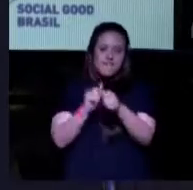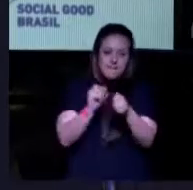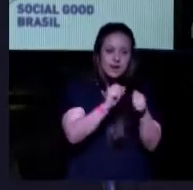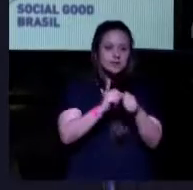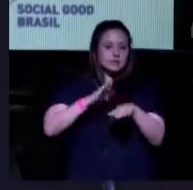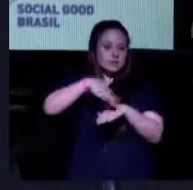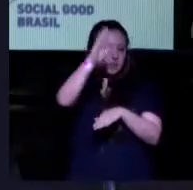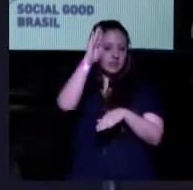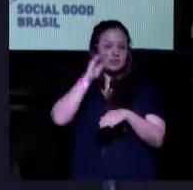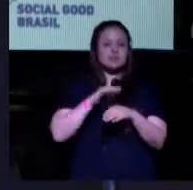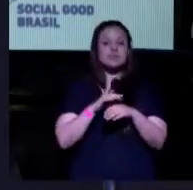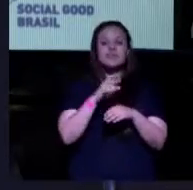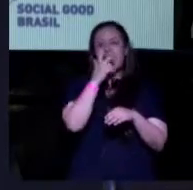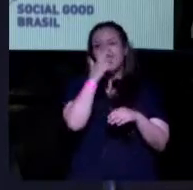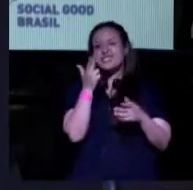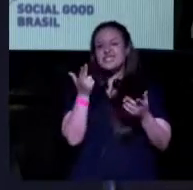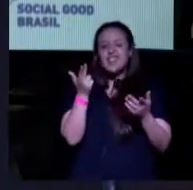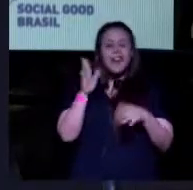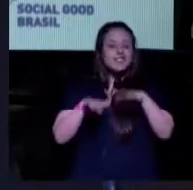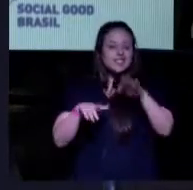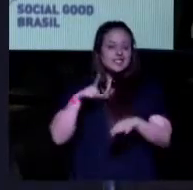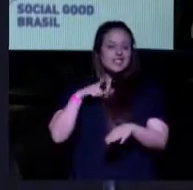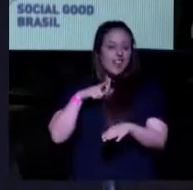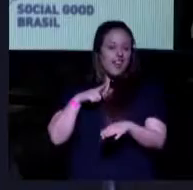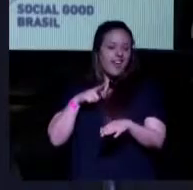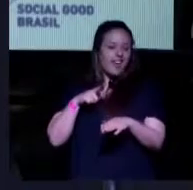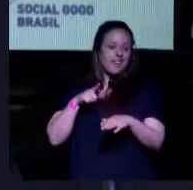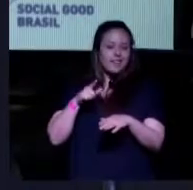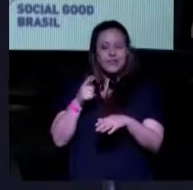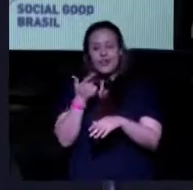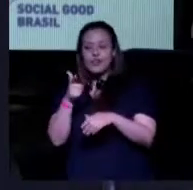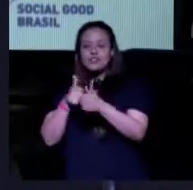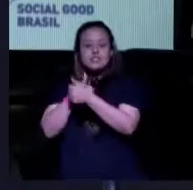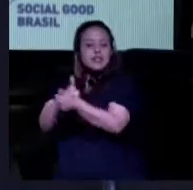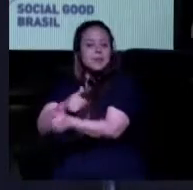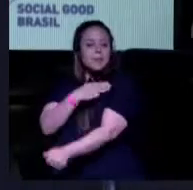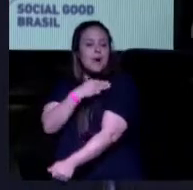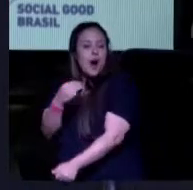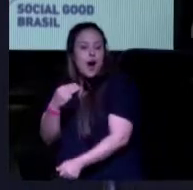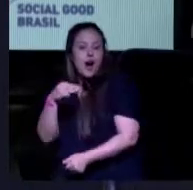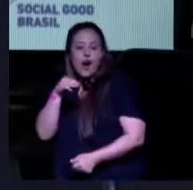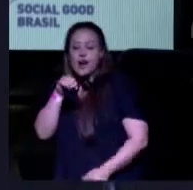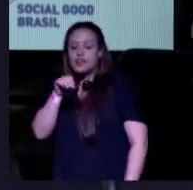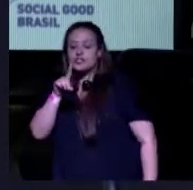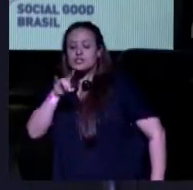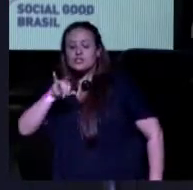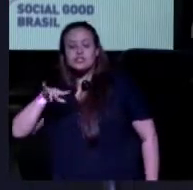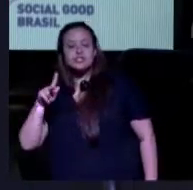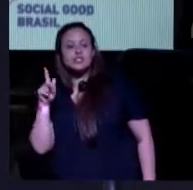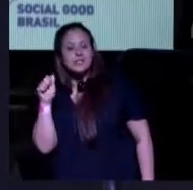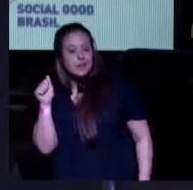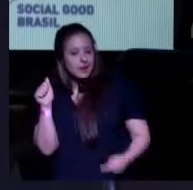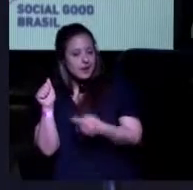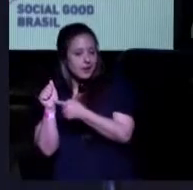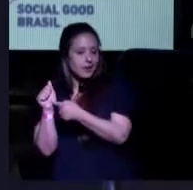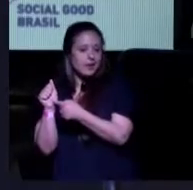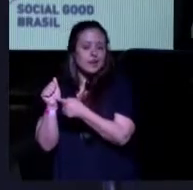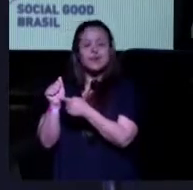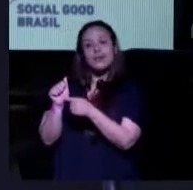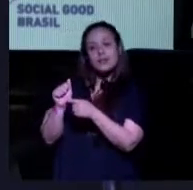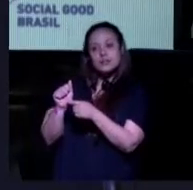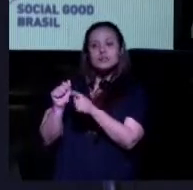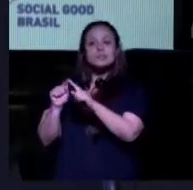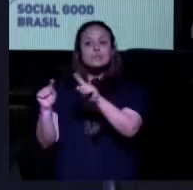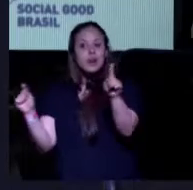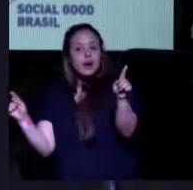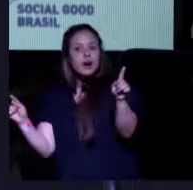modo dinha de empreendeu de trazer inovação pra mim o fato ea com o fato de